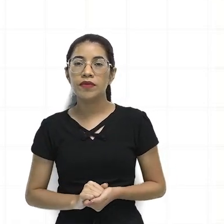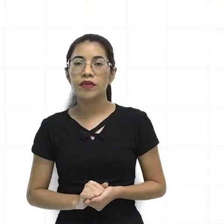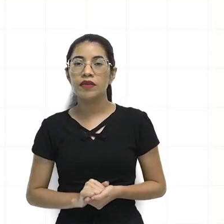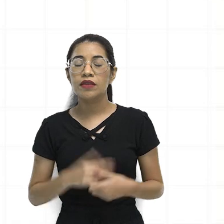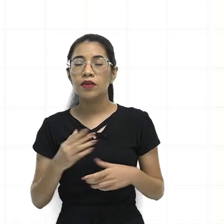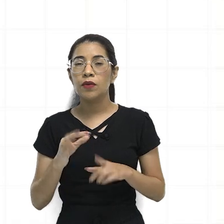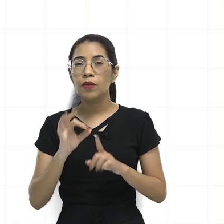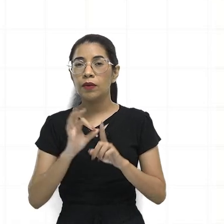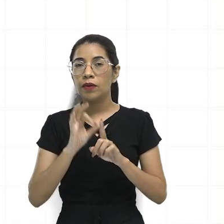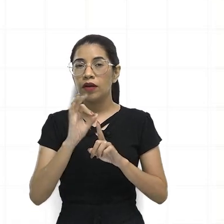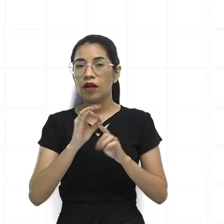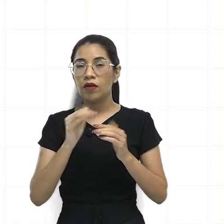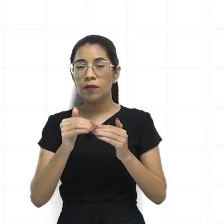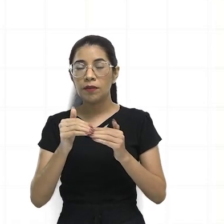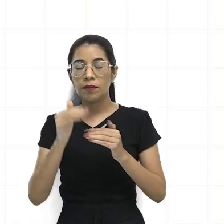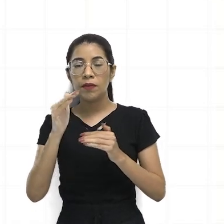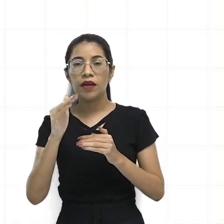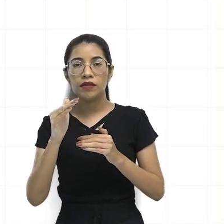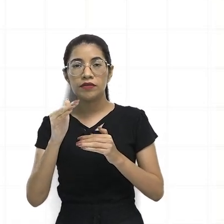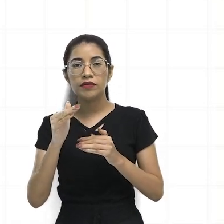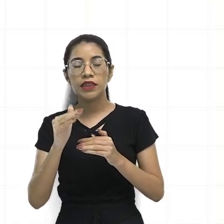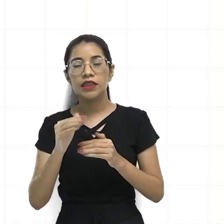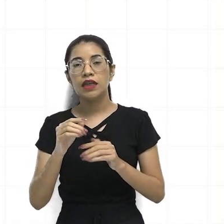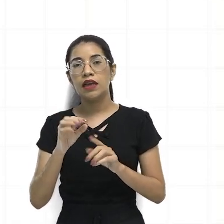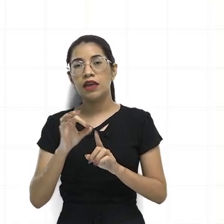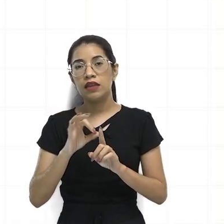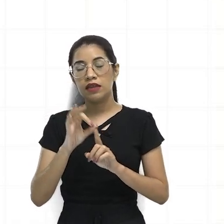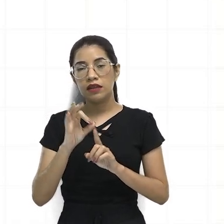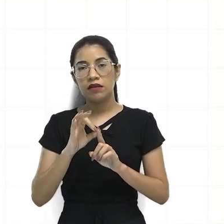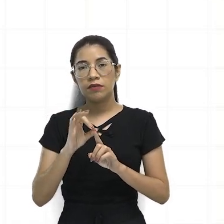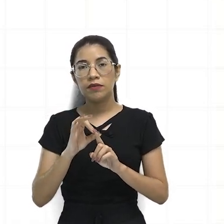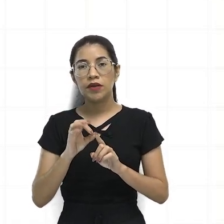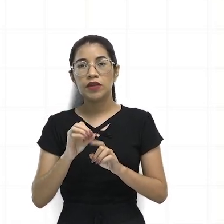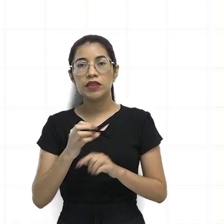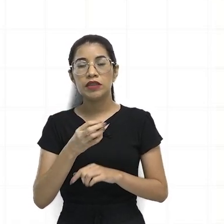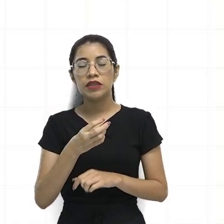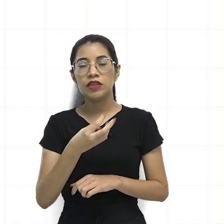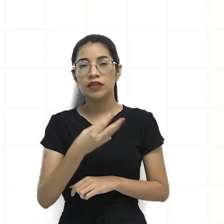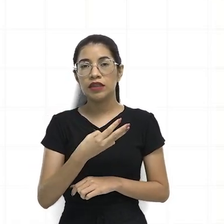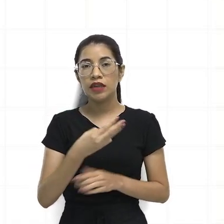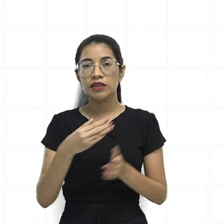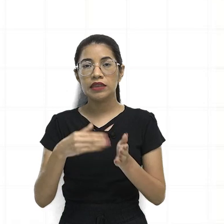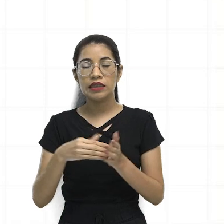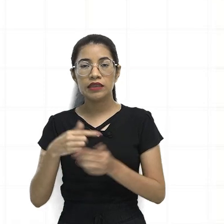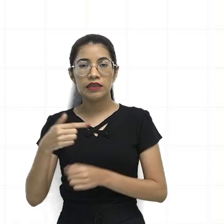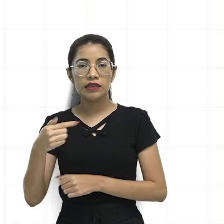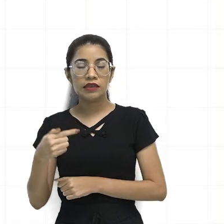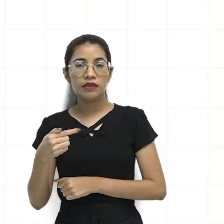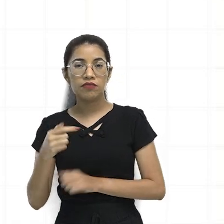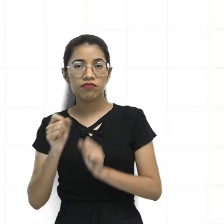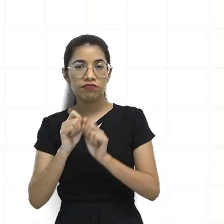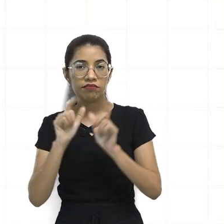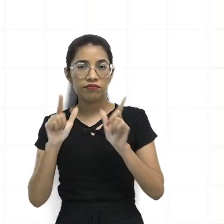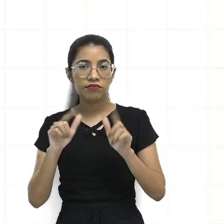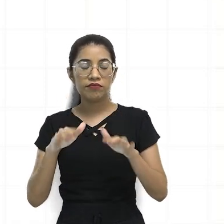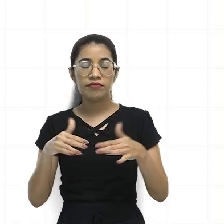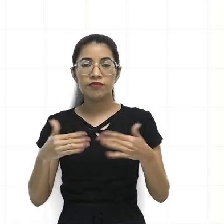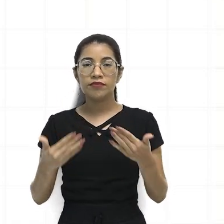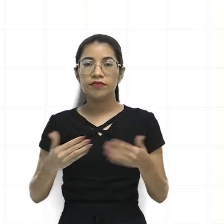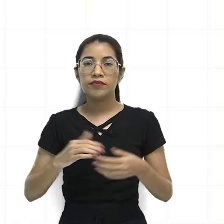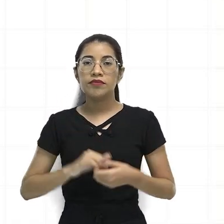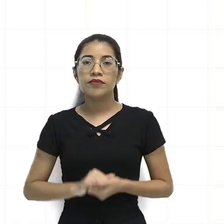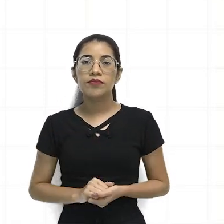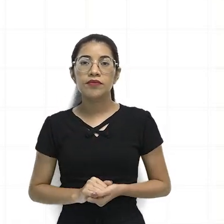Quantos graus aumentou a temperatura, né, de 3 às 7? Muito bem, então veja.